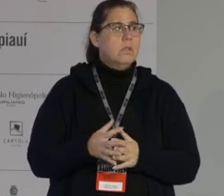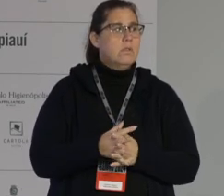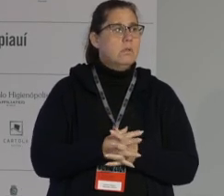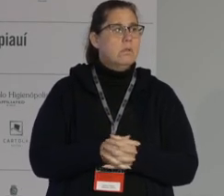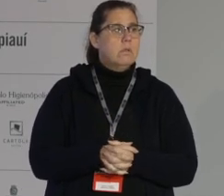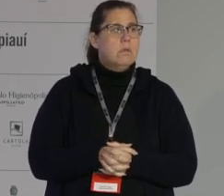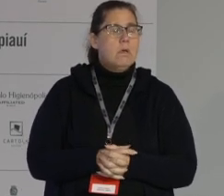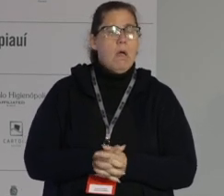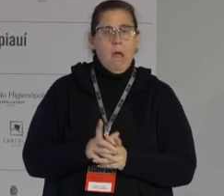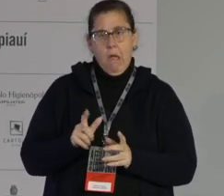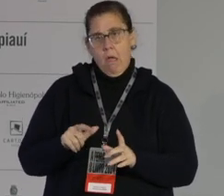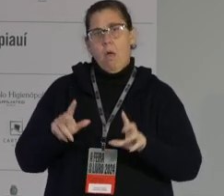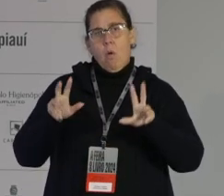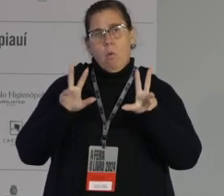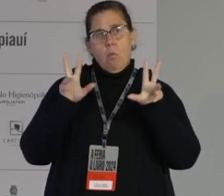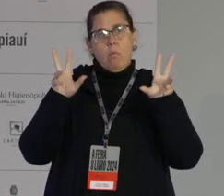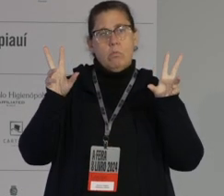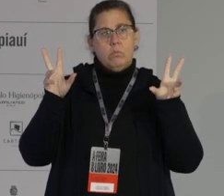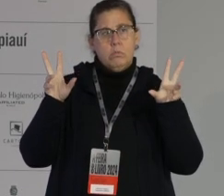é um tema super...